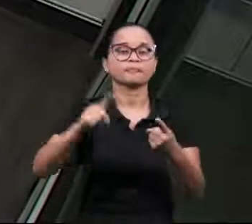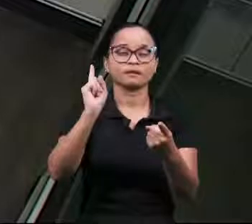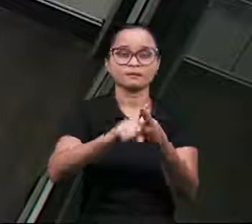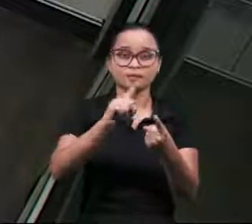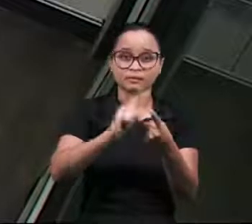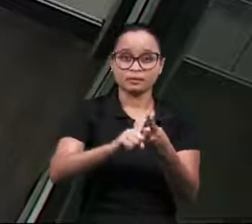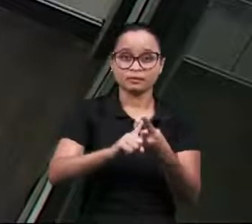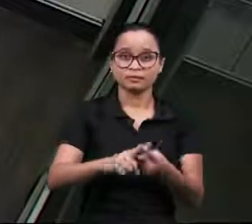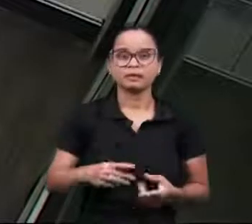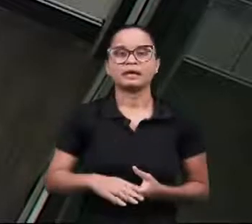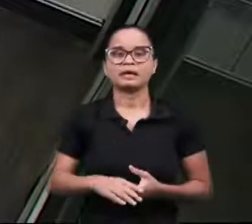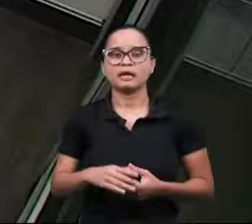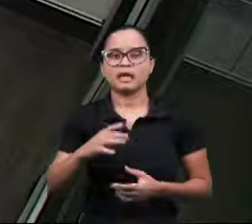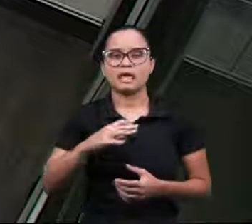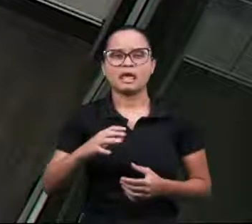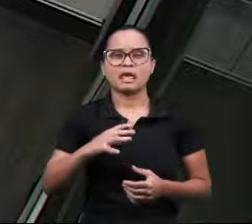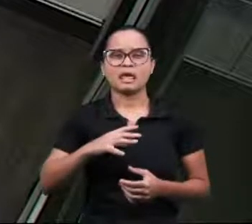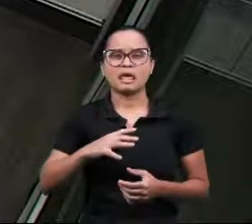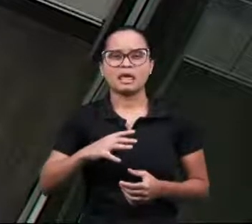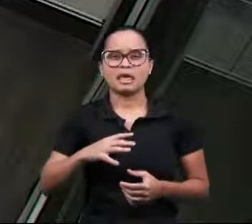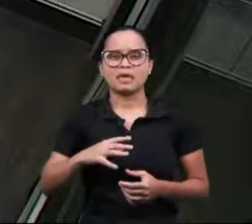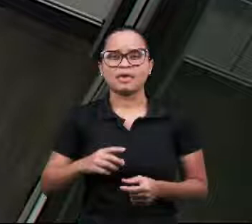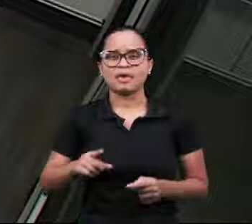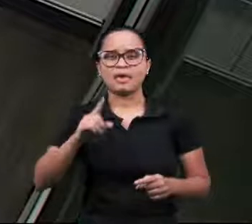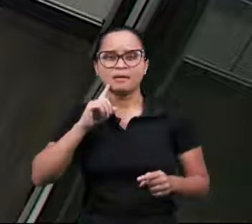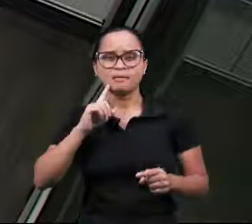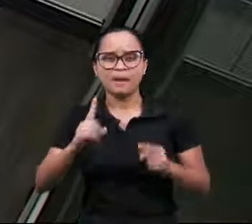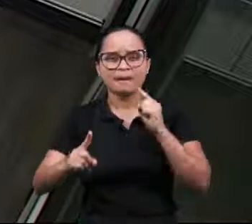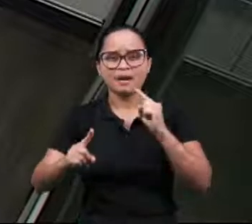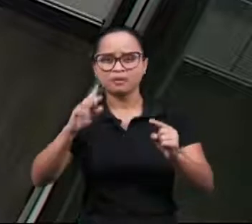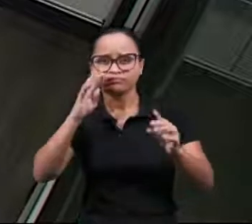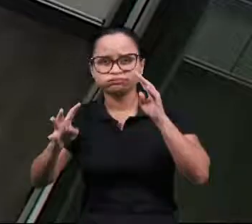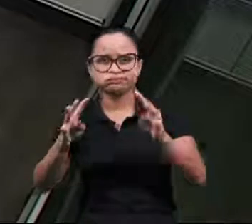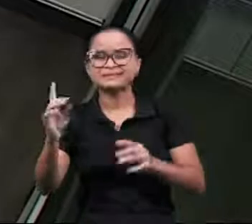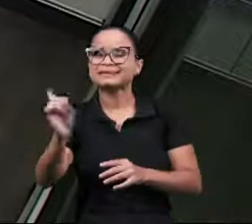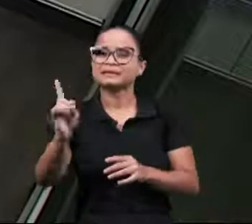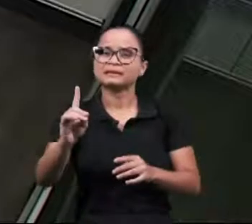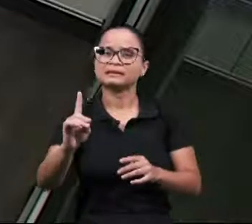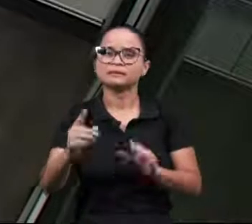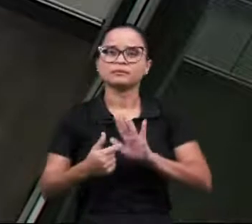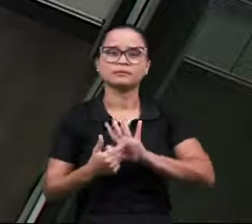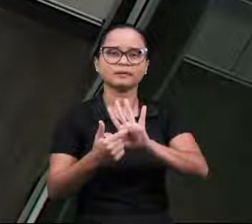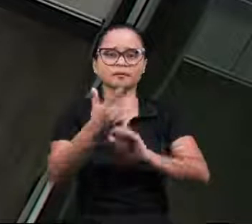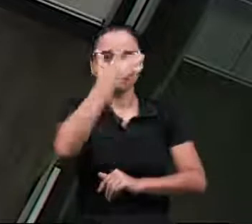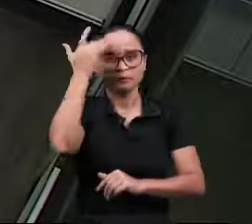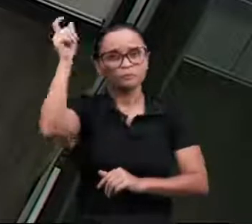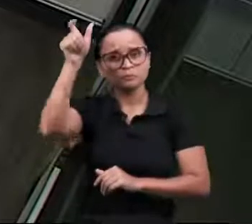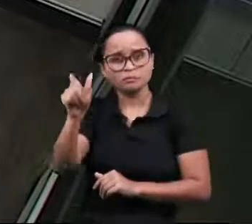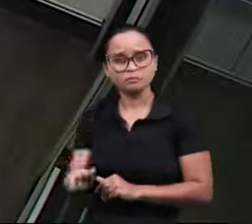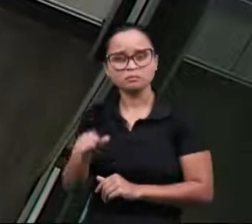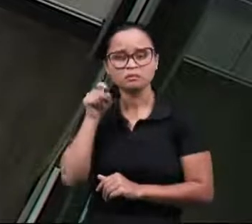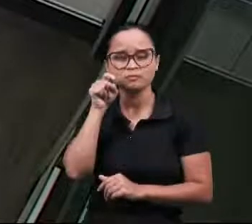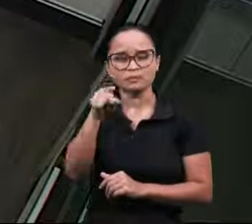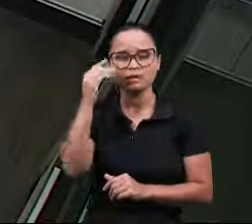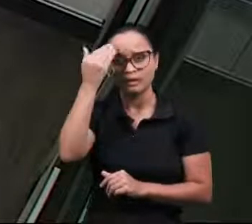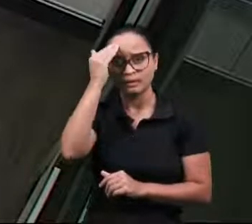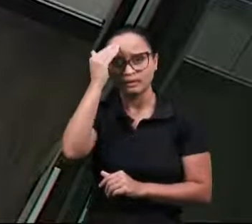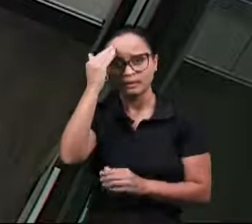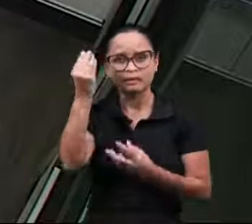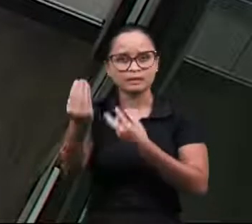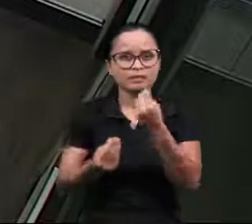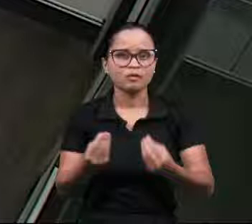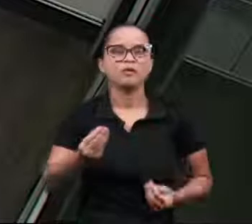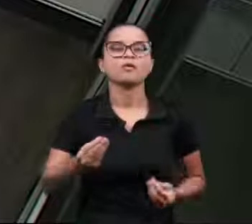né? Ele citava uma passagem de uma pessoa e você ia entendendo que tinha a ver com